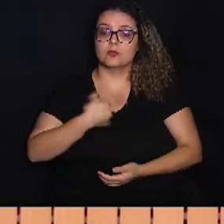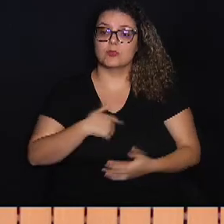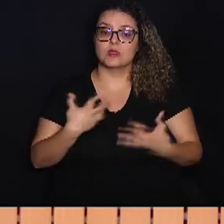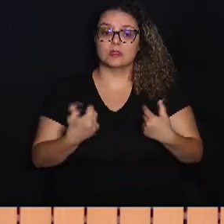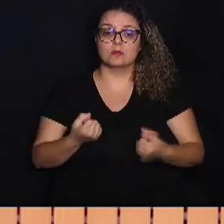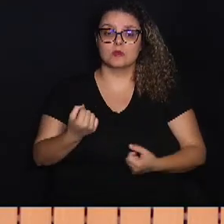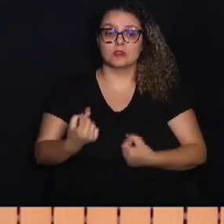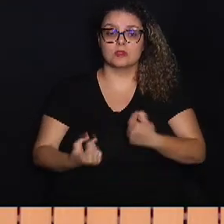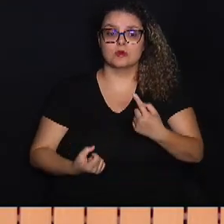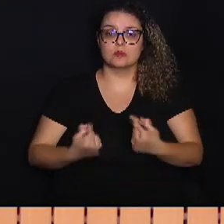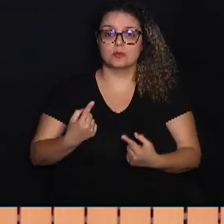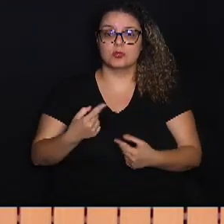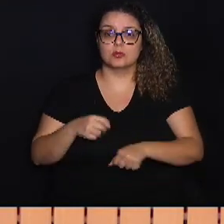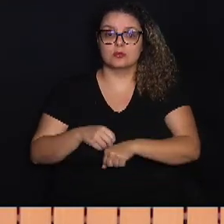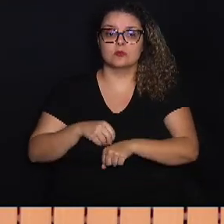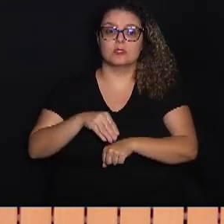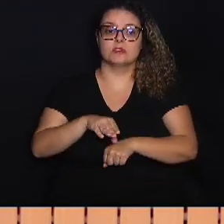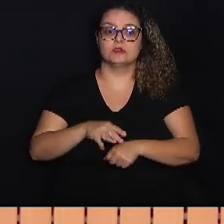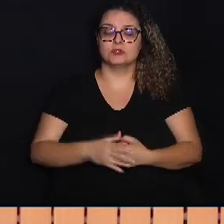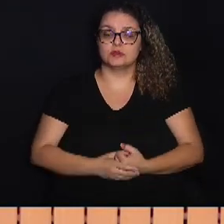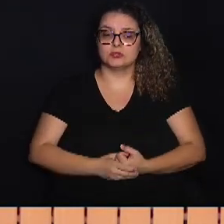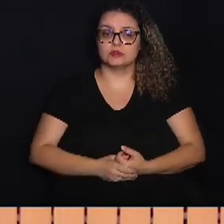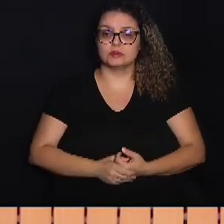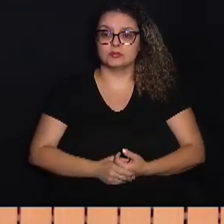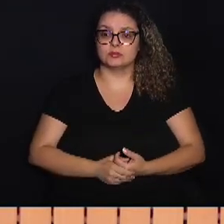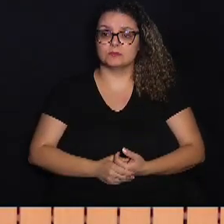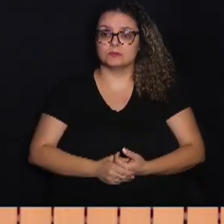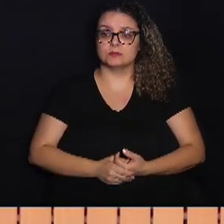algumas indicações daul